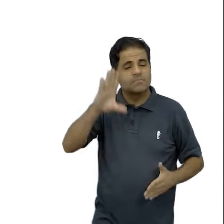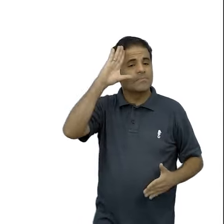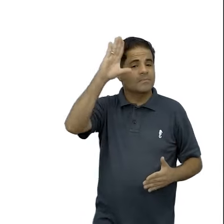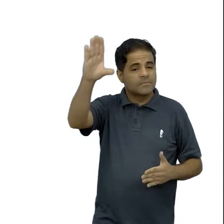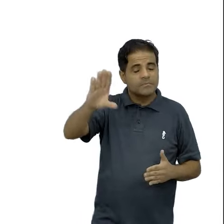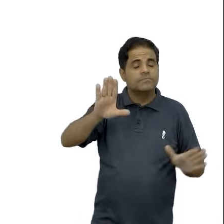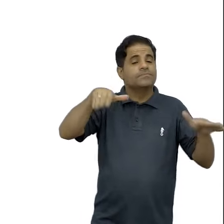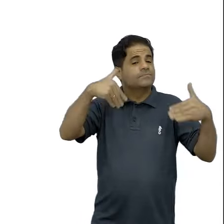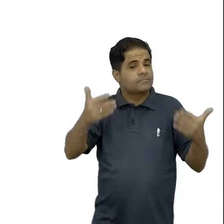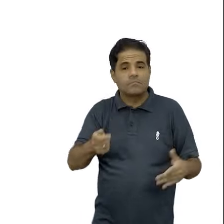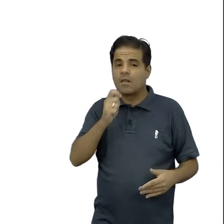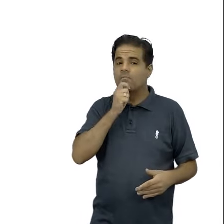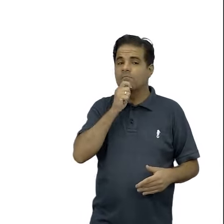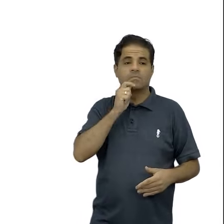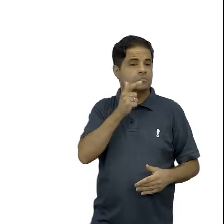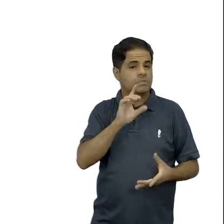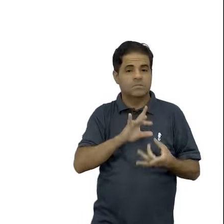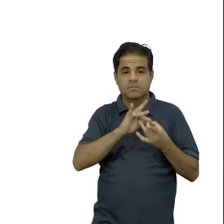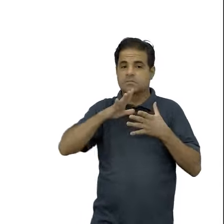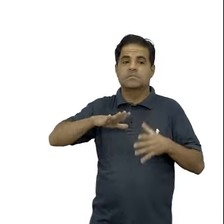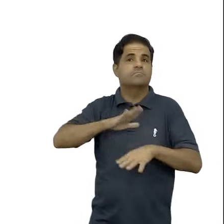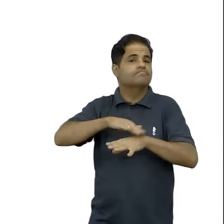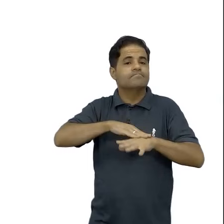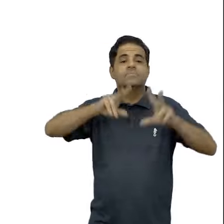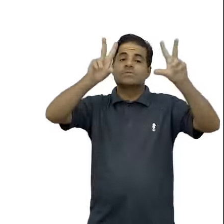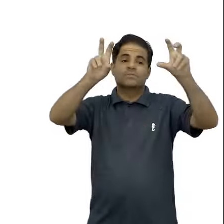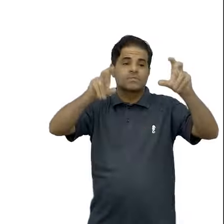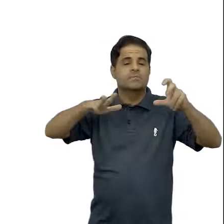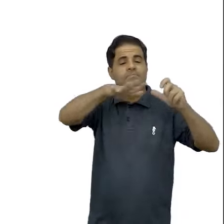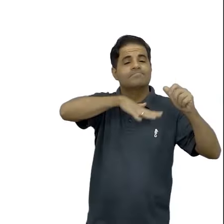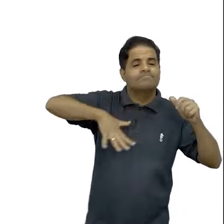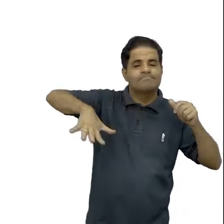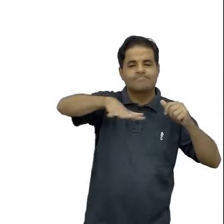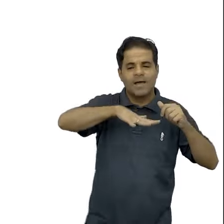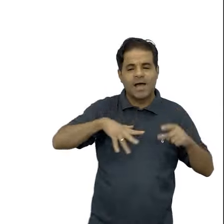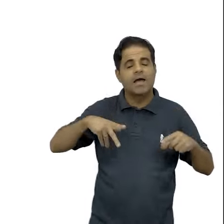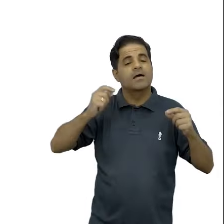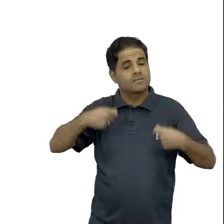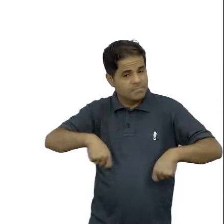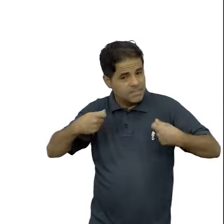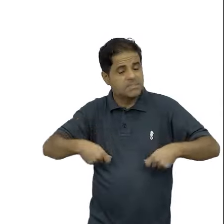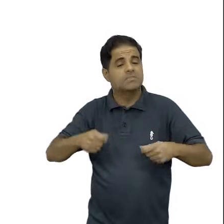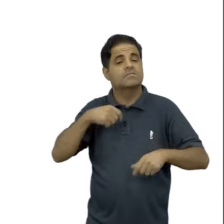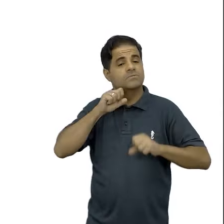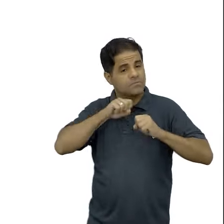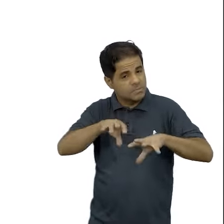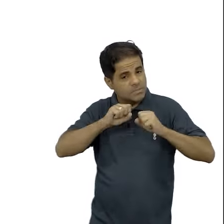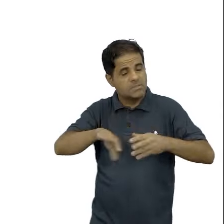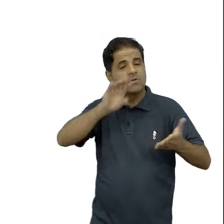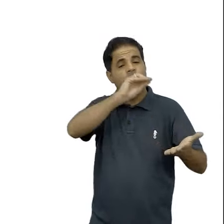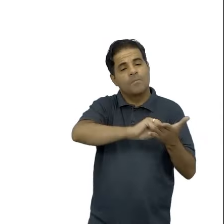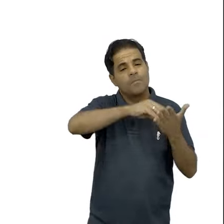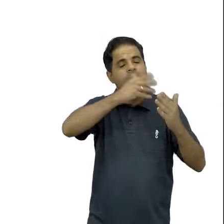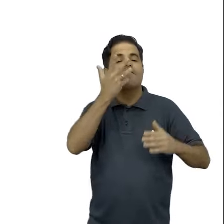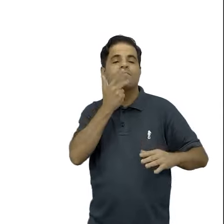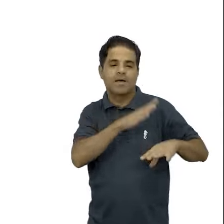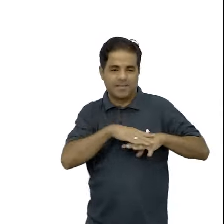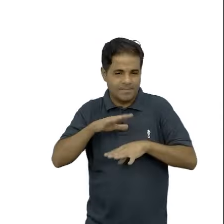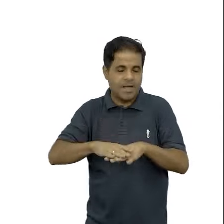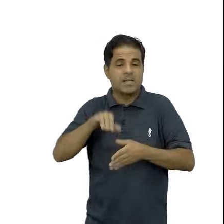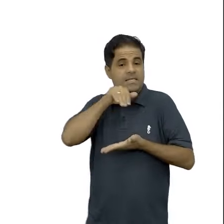especialmente quando não dispomos dos tempos e dos espaços necessários para o ensino da matemática.